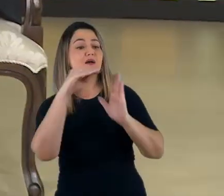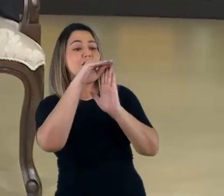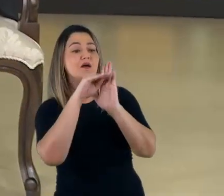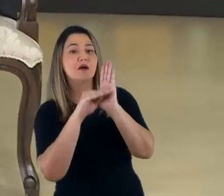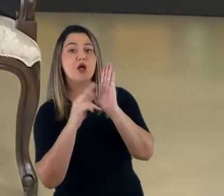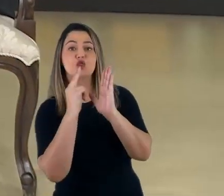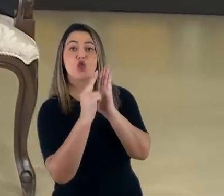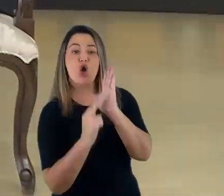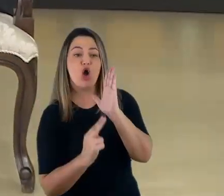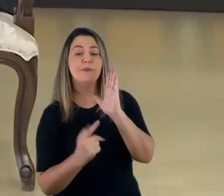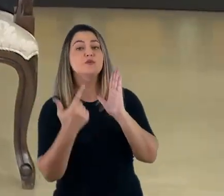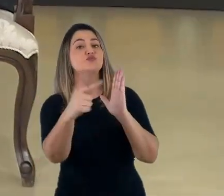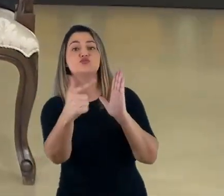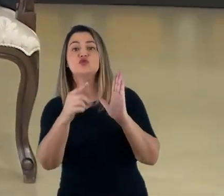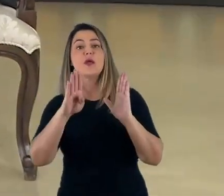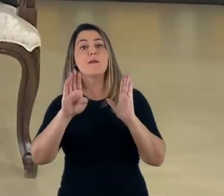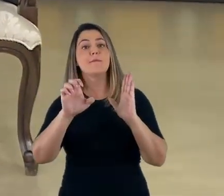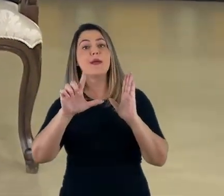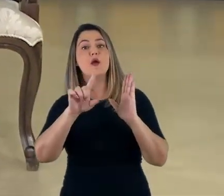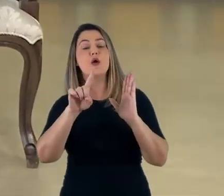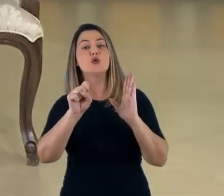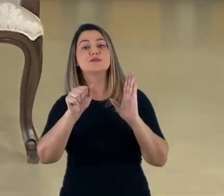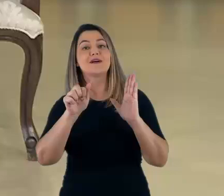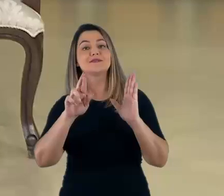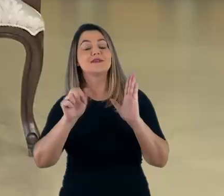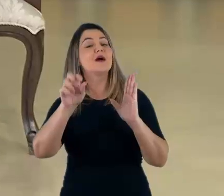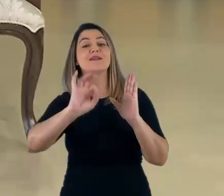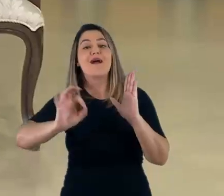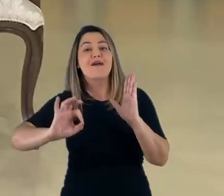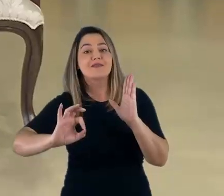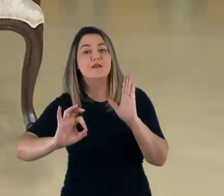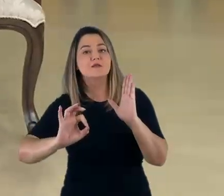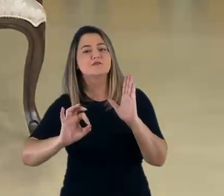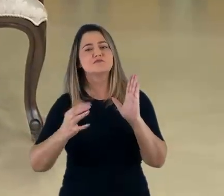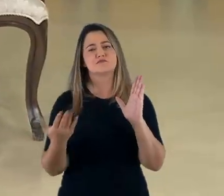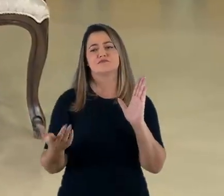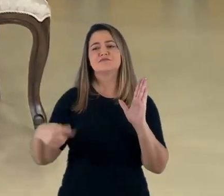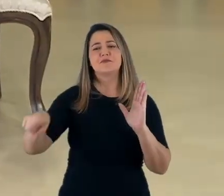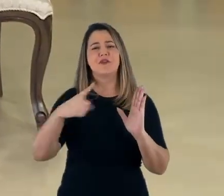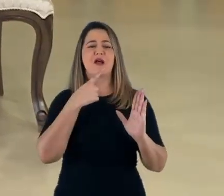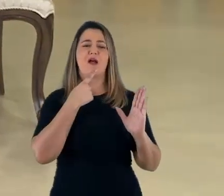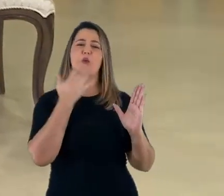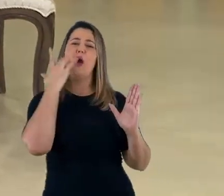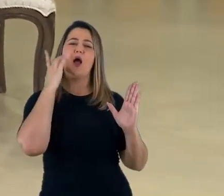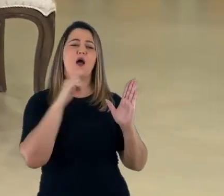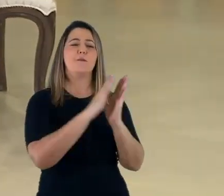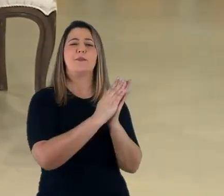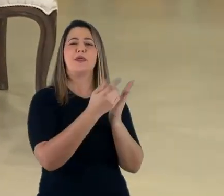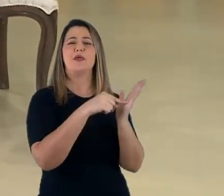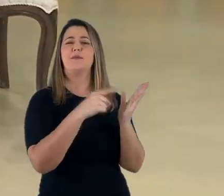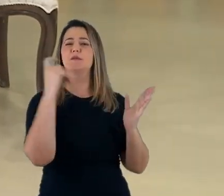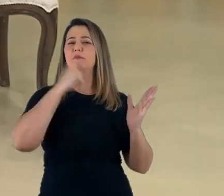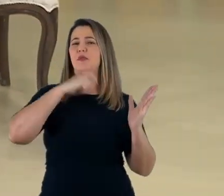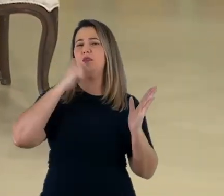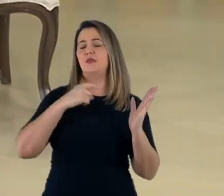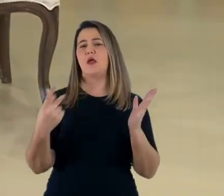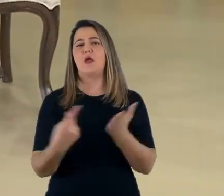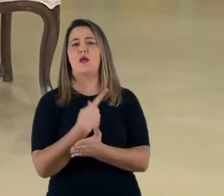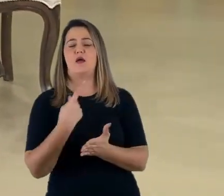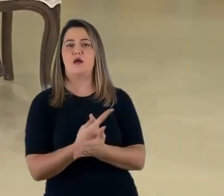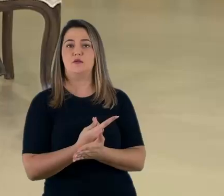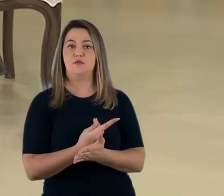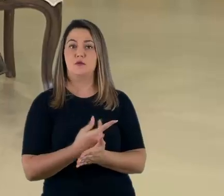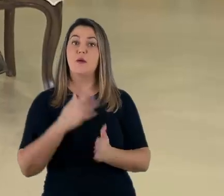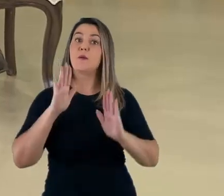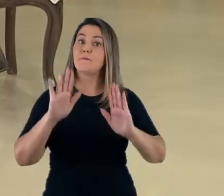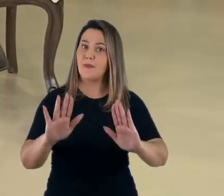e sucedeu, portanto, ao último rei babilônico, parecia não haver lugar para Belsazar na linhagem real. No entanto,